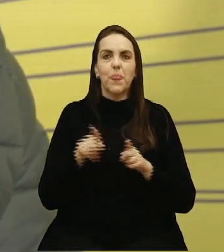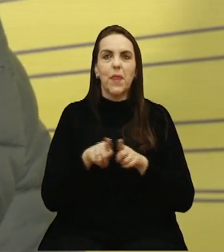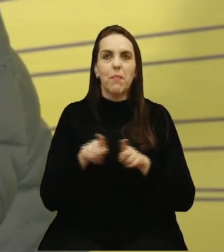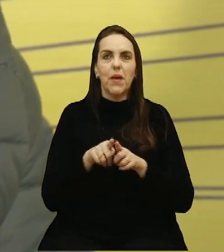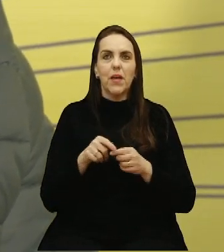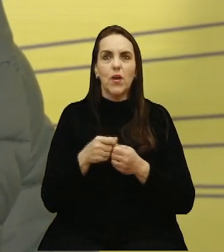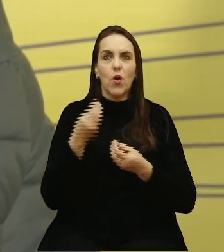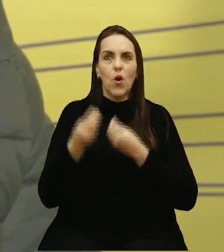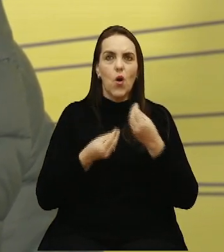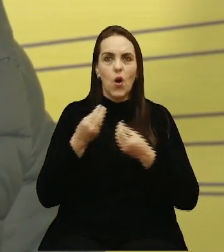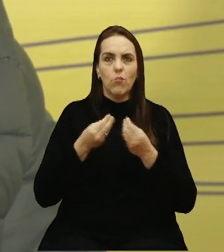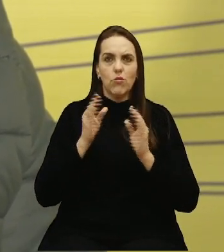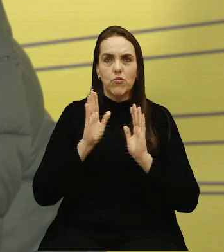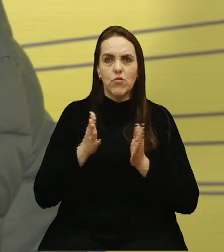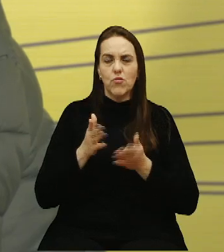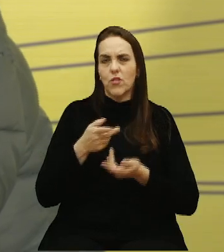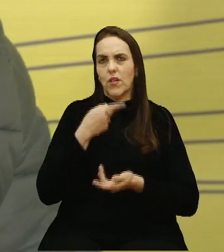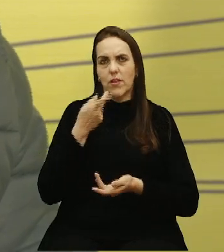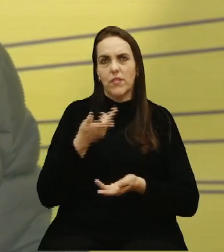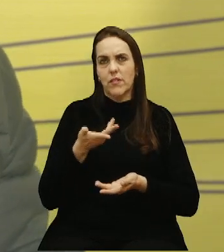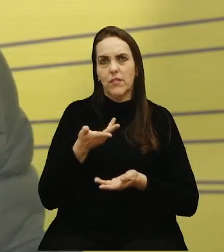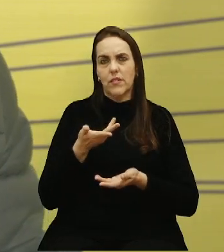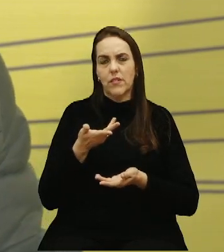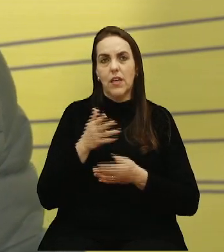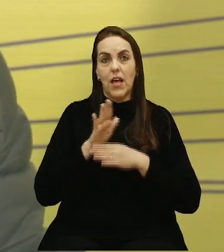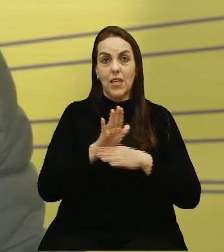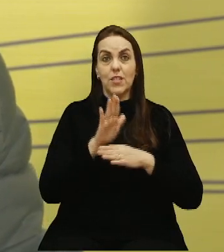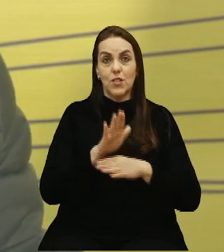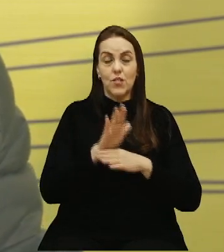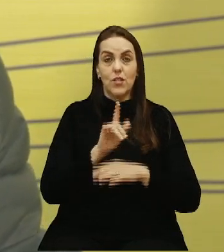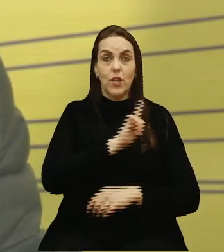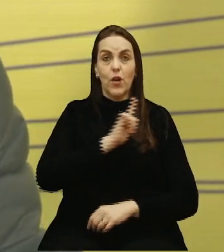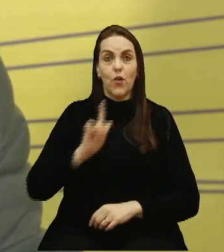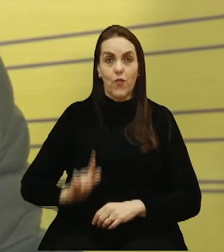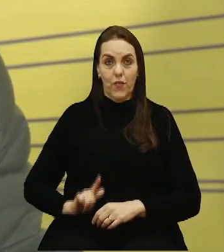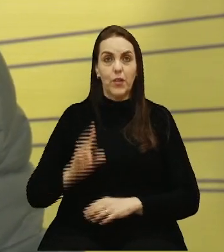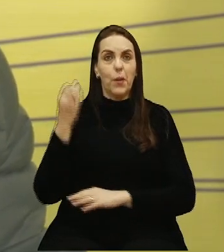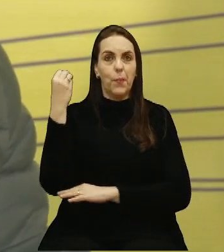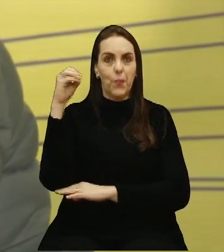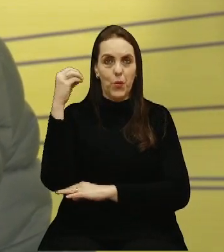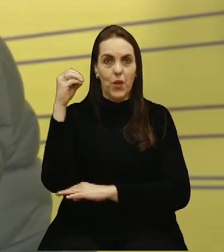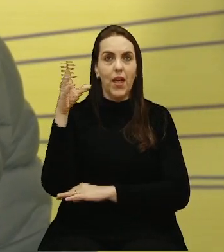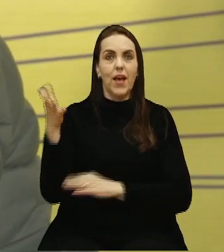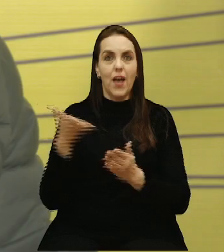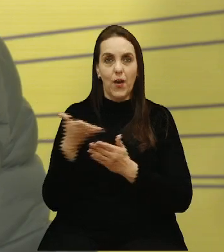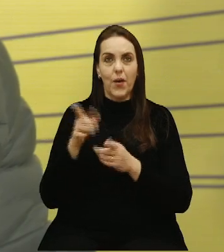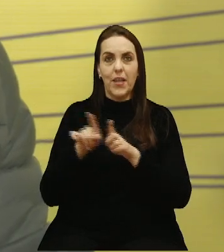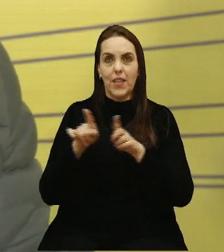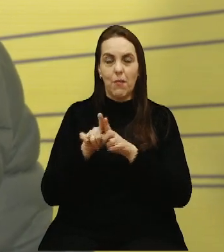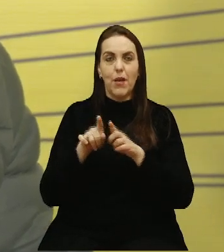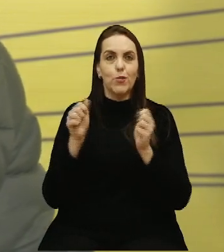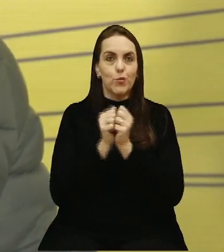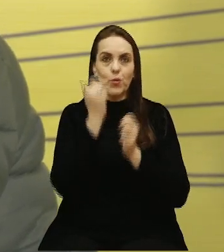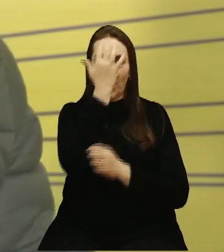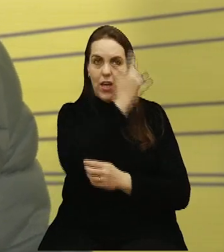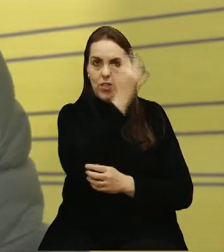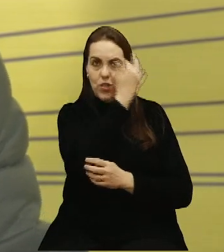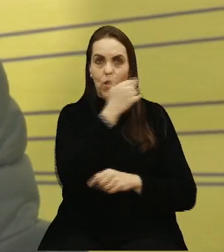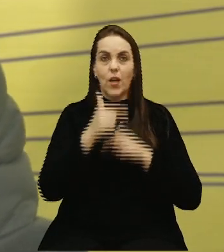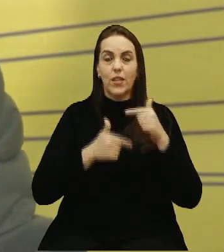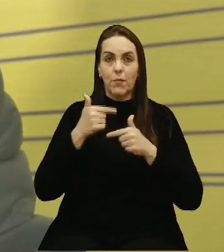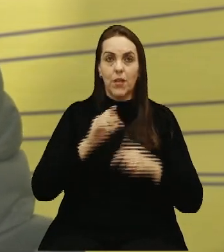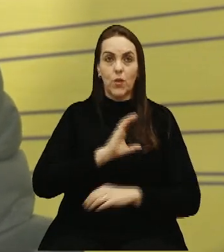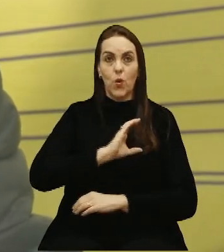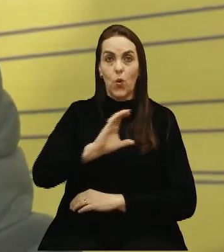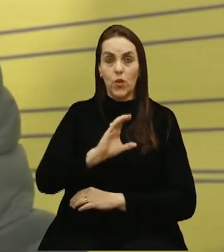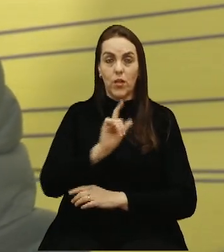como eu já venho da assessoria do governo de Porto Alegre, agora juntamente com a Diló ali, trabalhando como coordenador